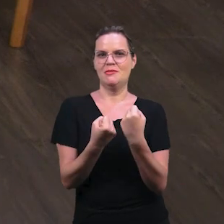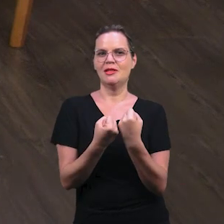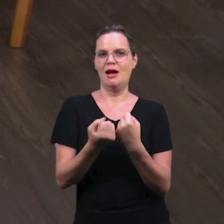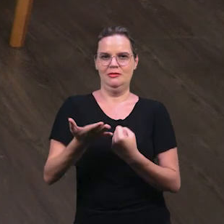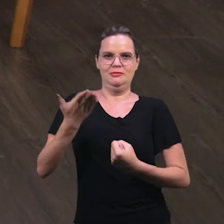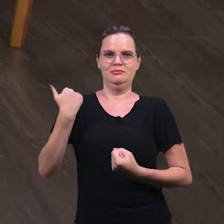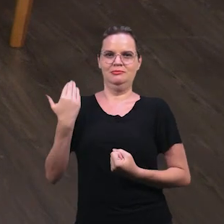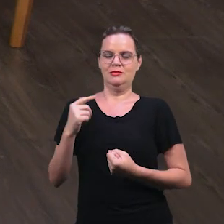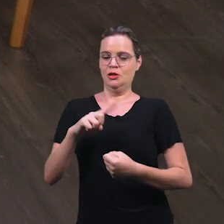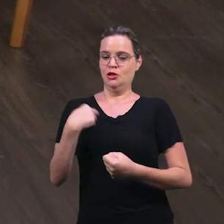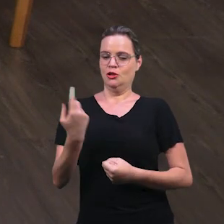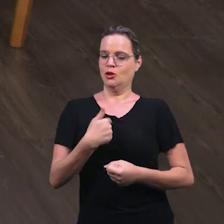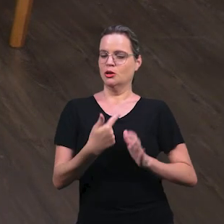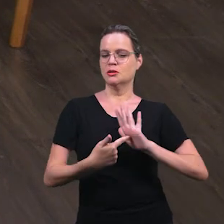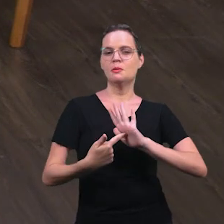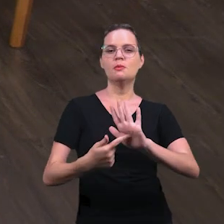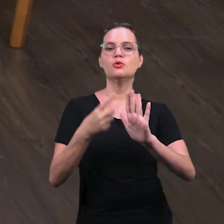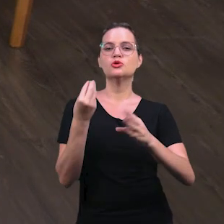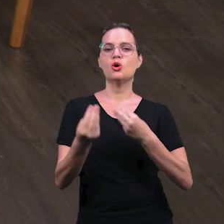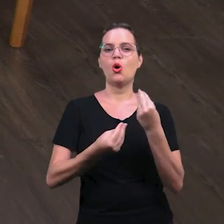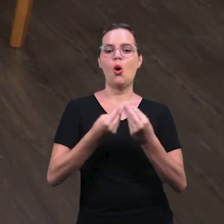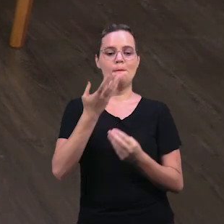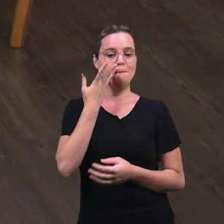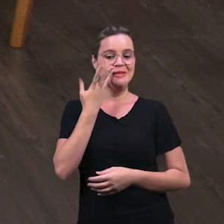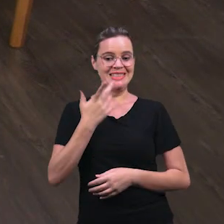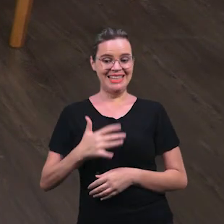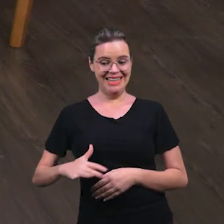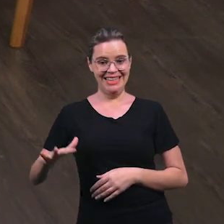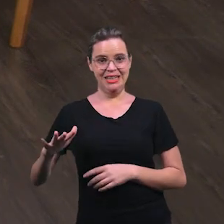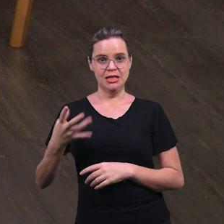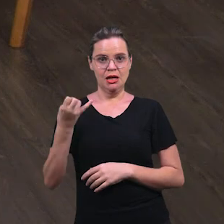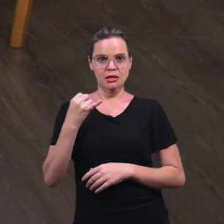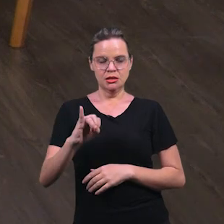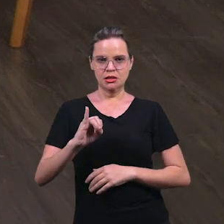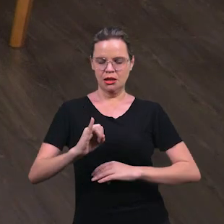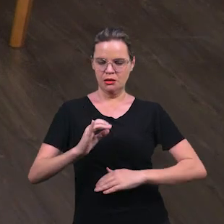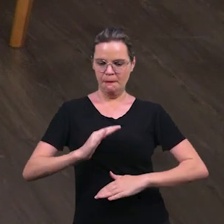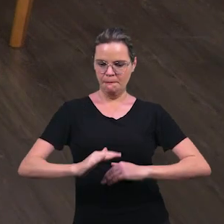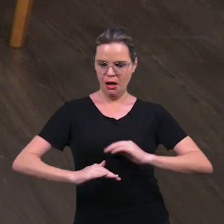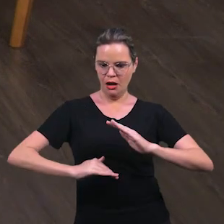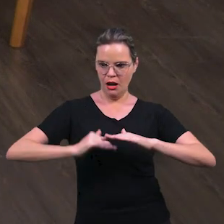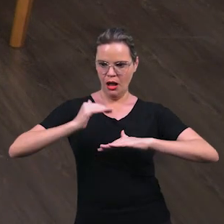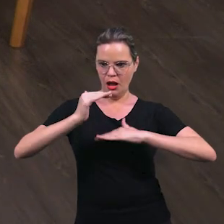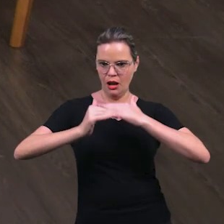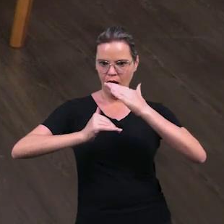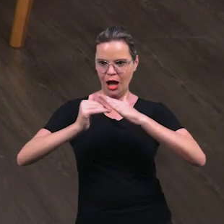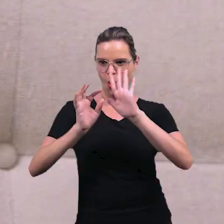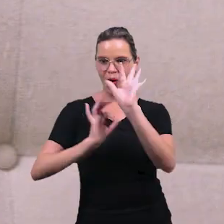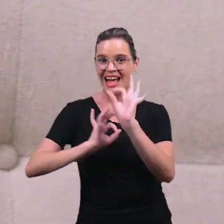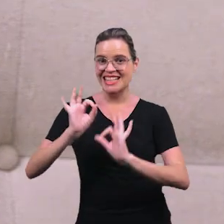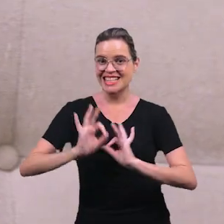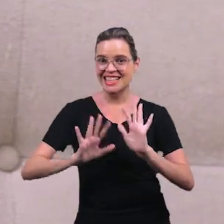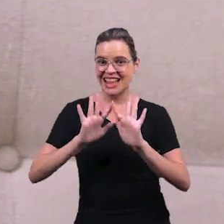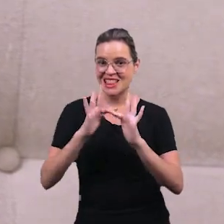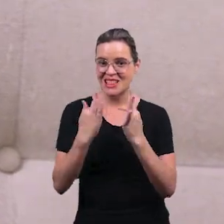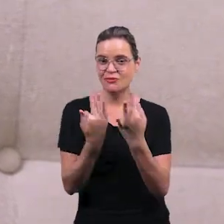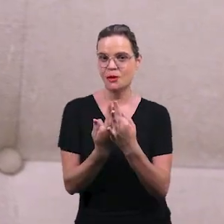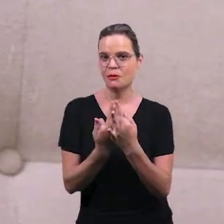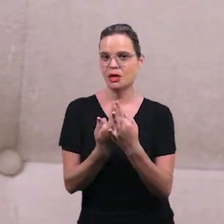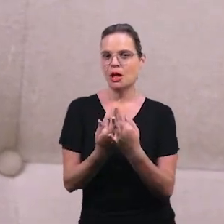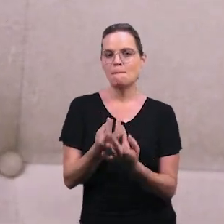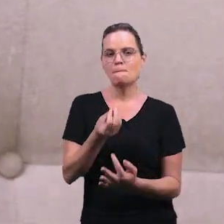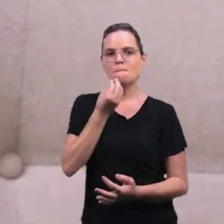seminários, né? Nós mostramos como que as crianças que se desenvolveram nessas famílias organizadas,